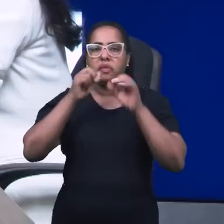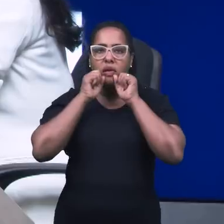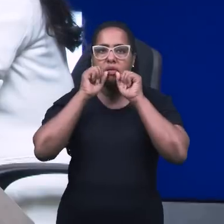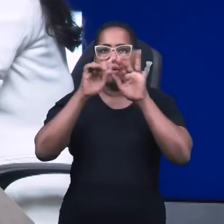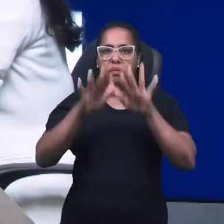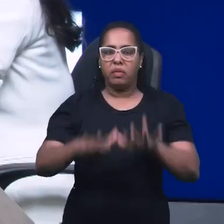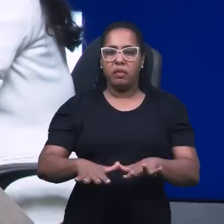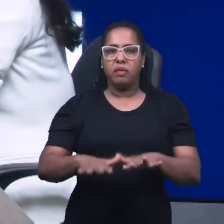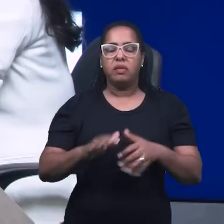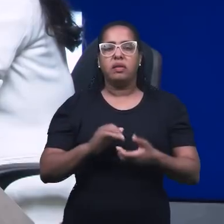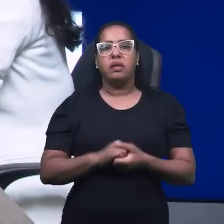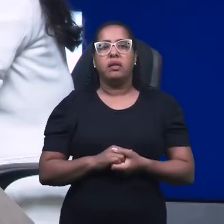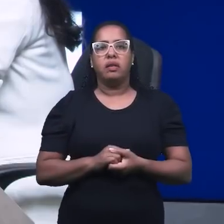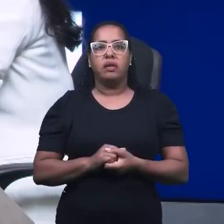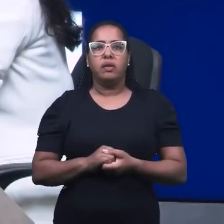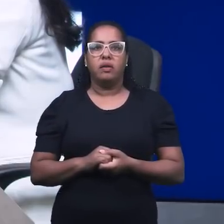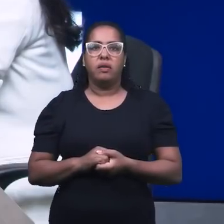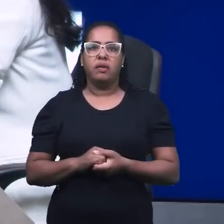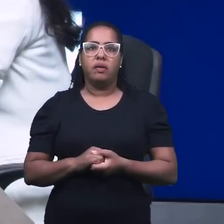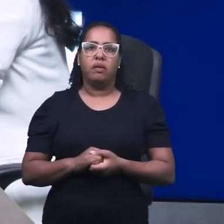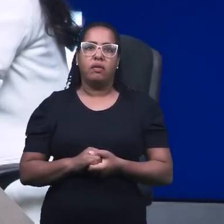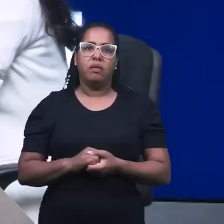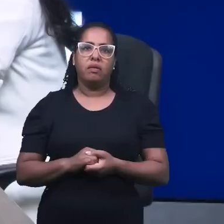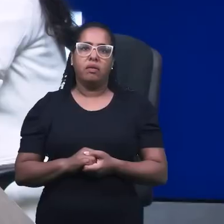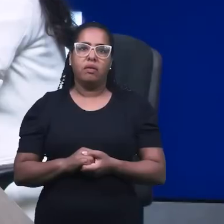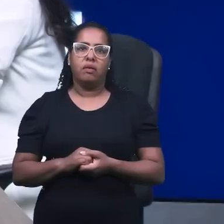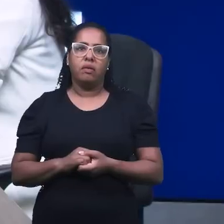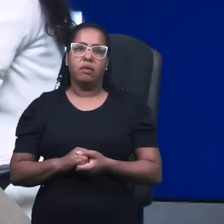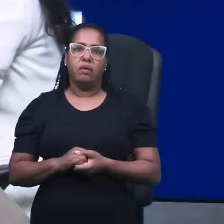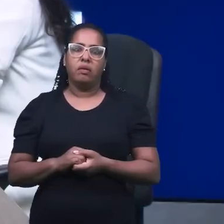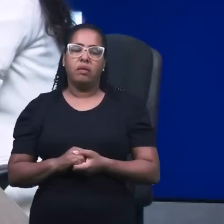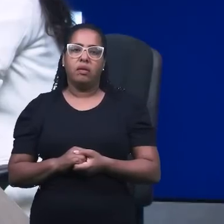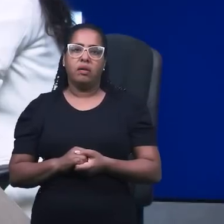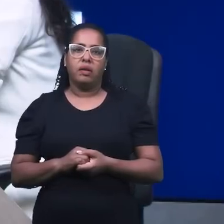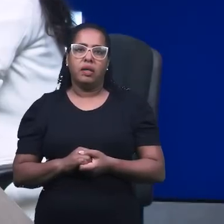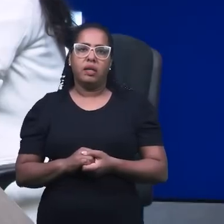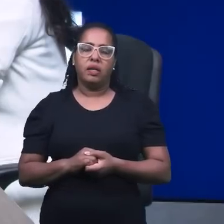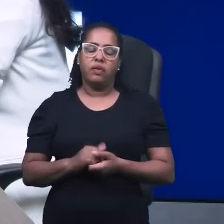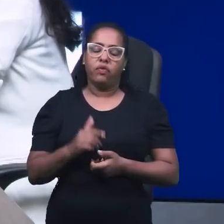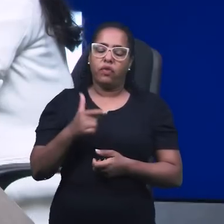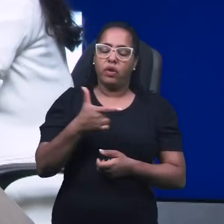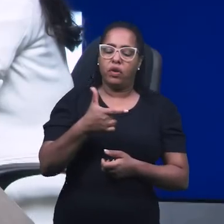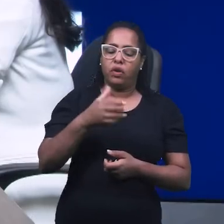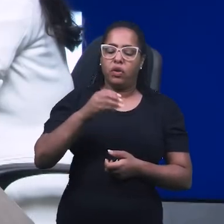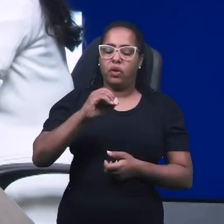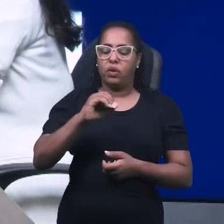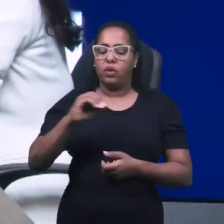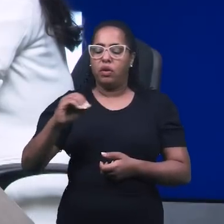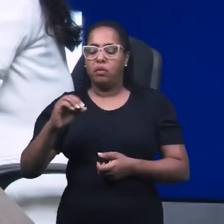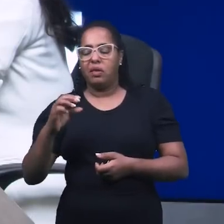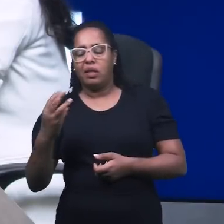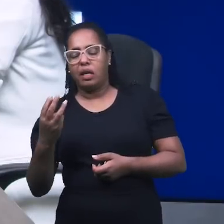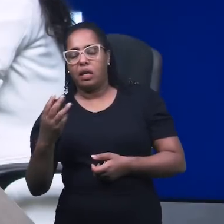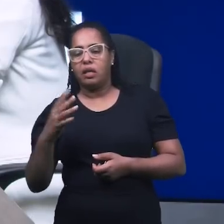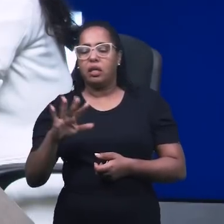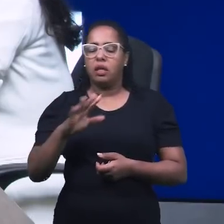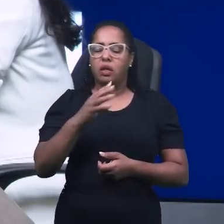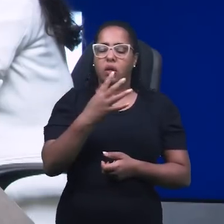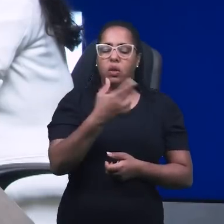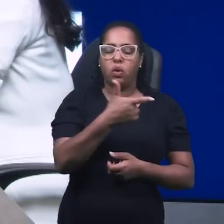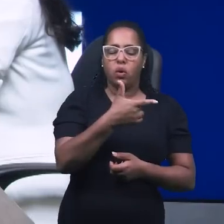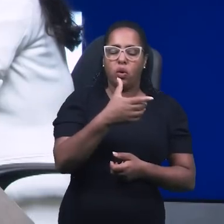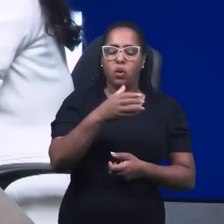né? E aí, isso foi 2003, 2004, eu fiz